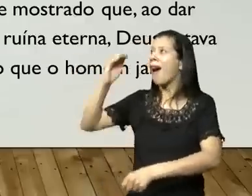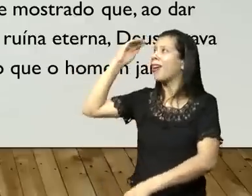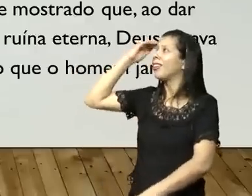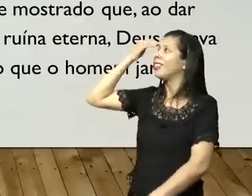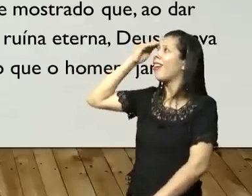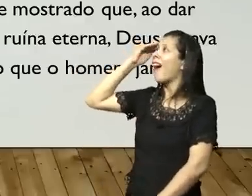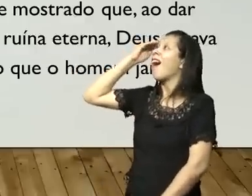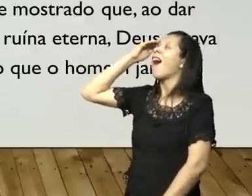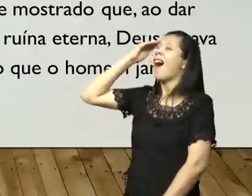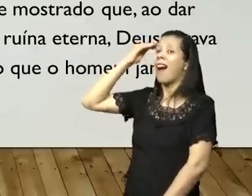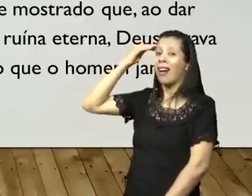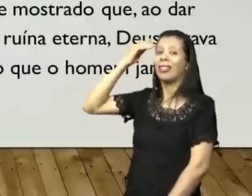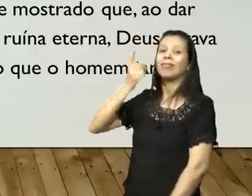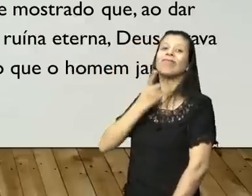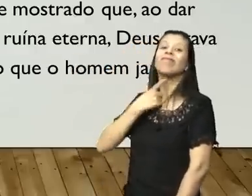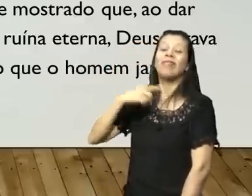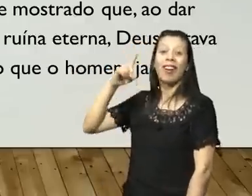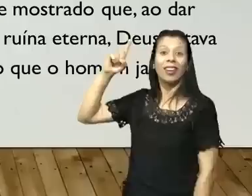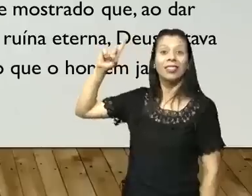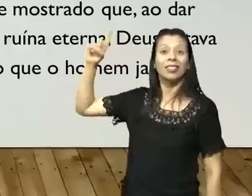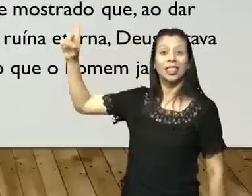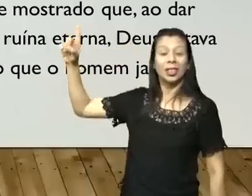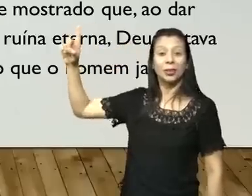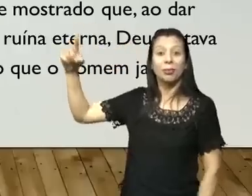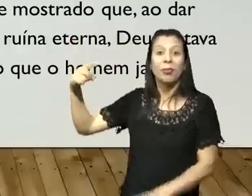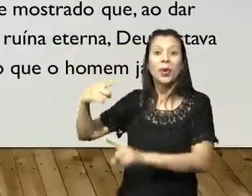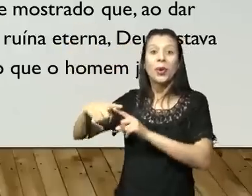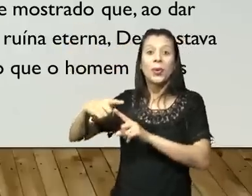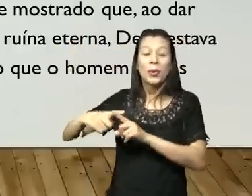lição que já foi dada um mortal